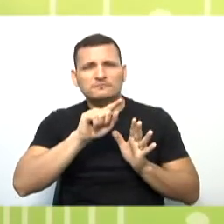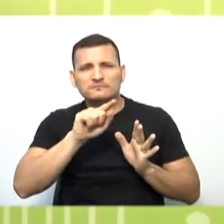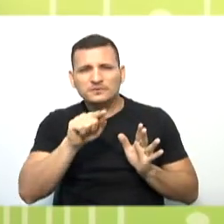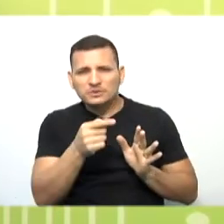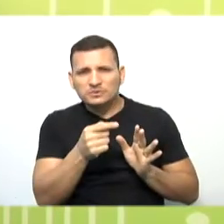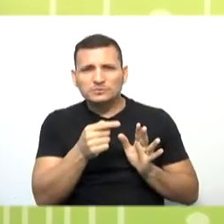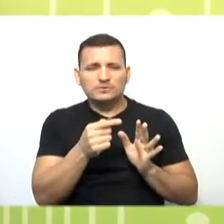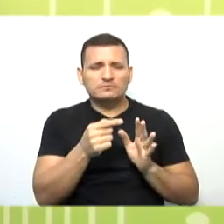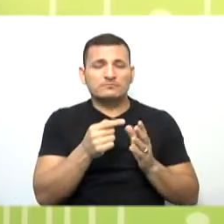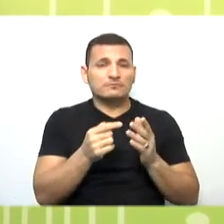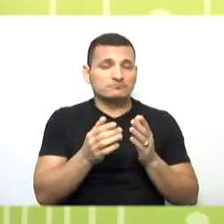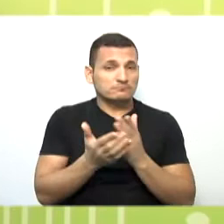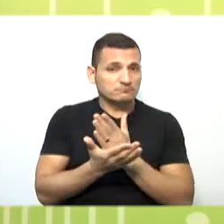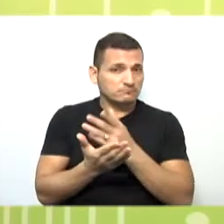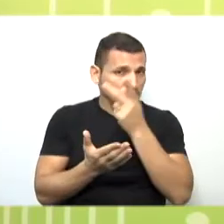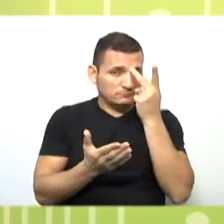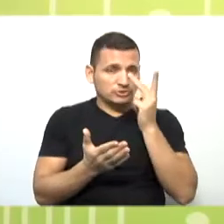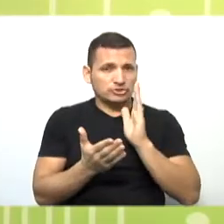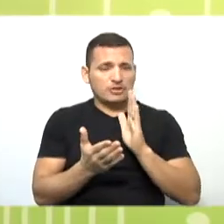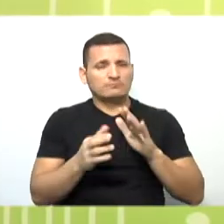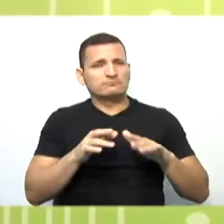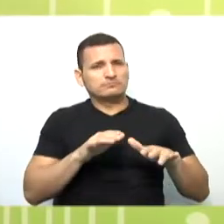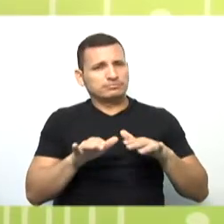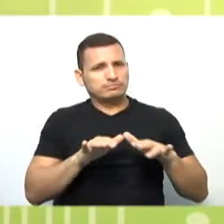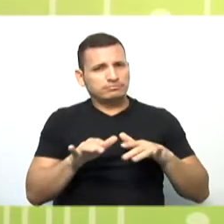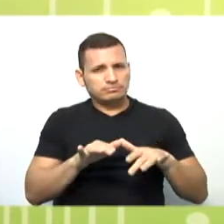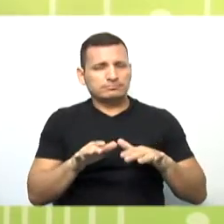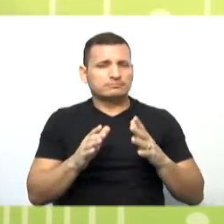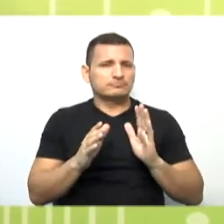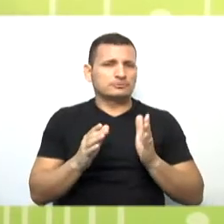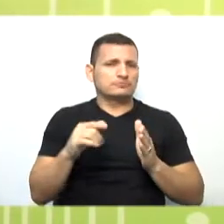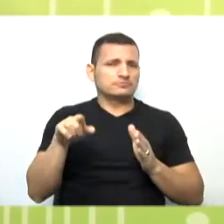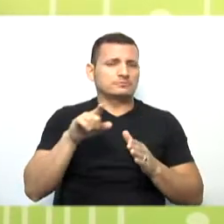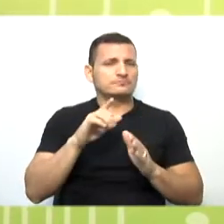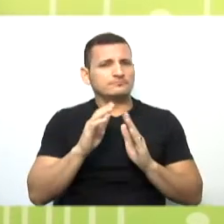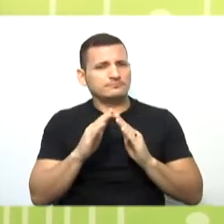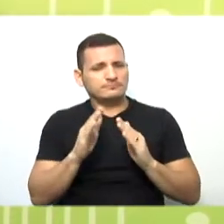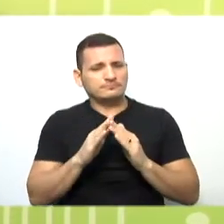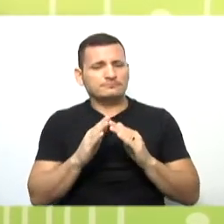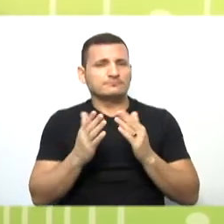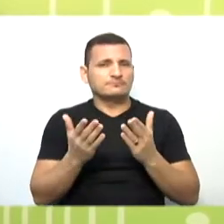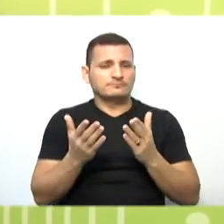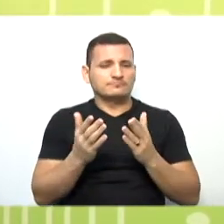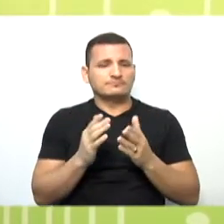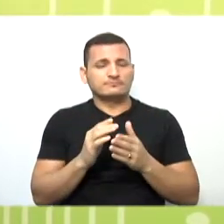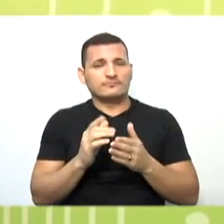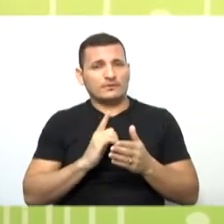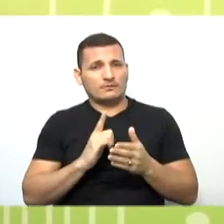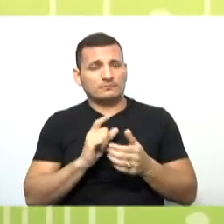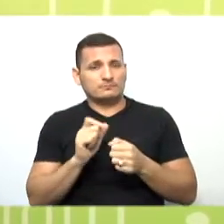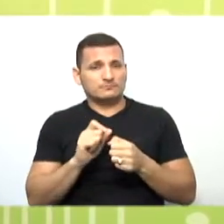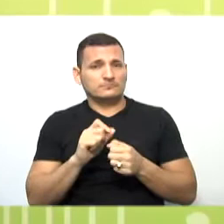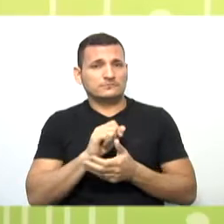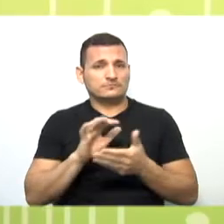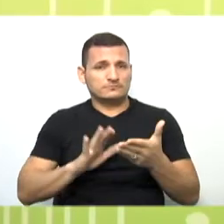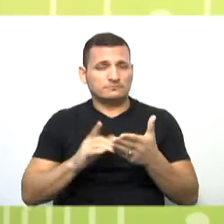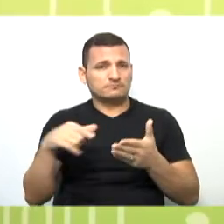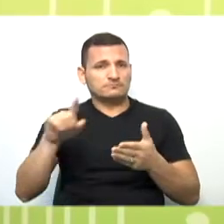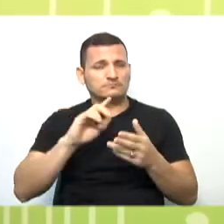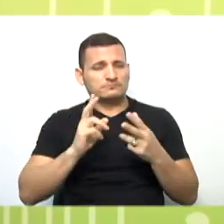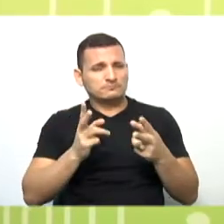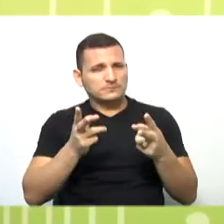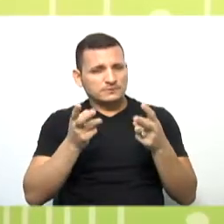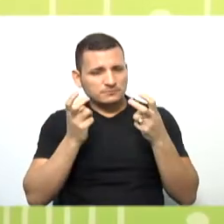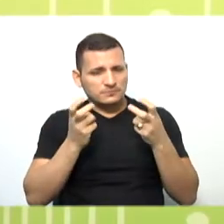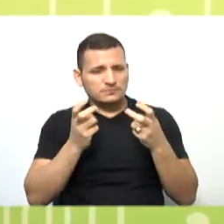está desenvolvendo alguma coisa aí durante as aulas de vocês aí, o reforço e tal, que está fazendo atividade, vocês vão